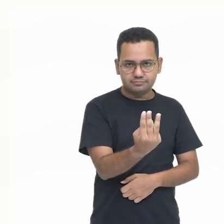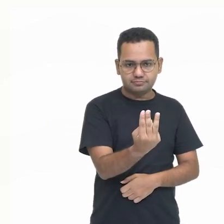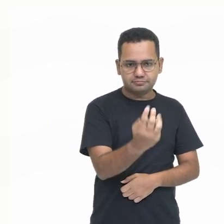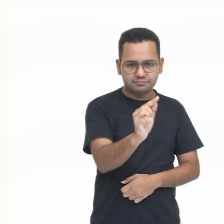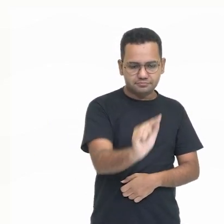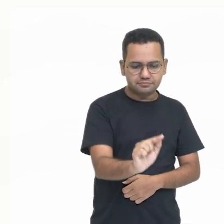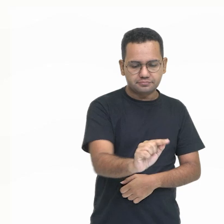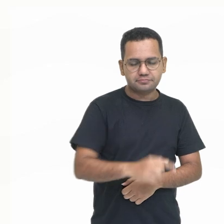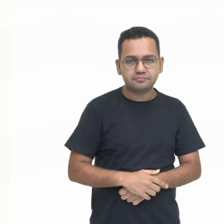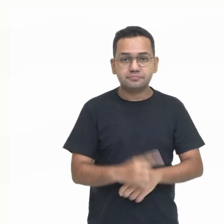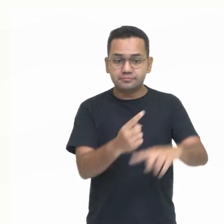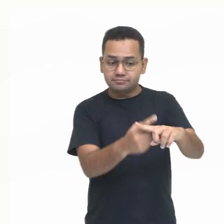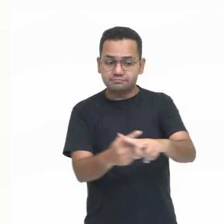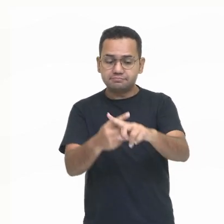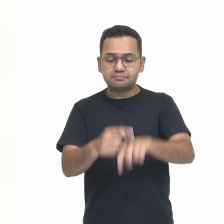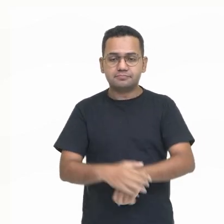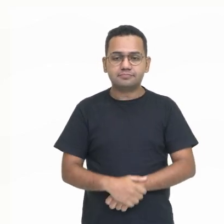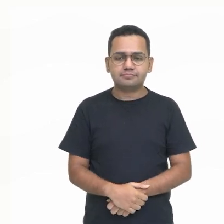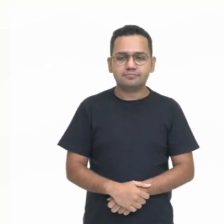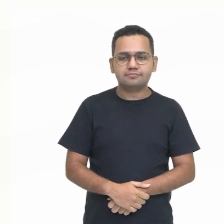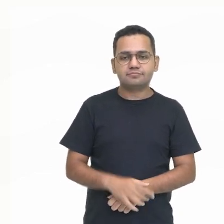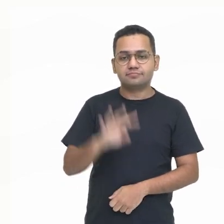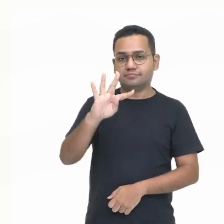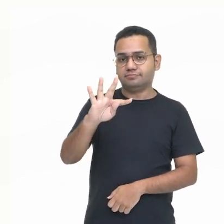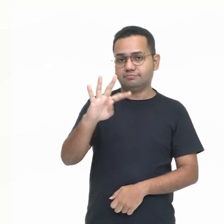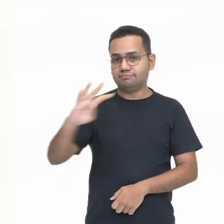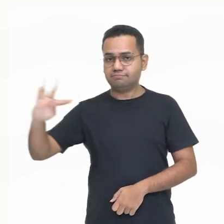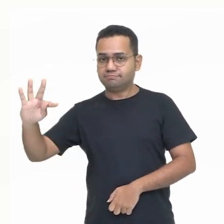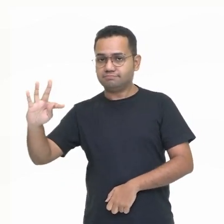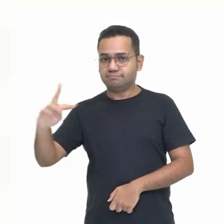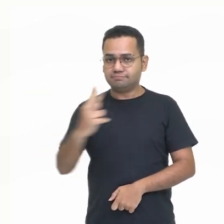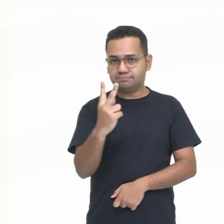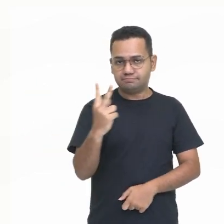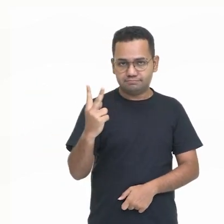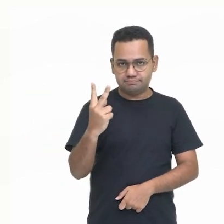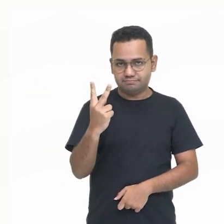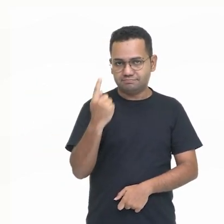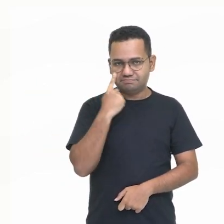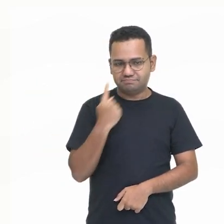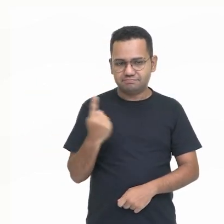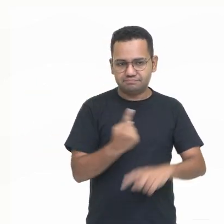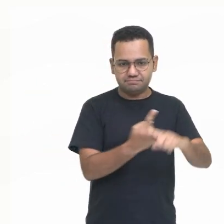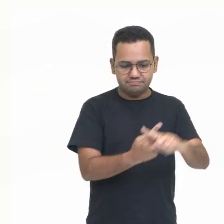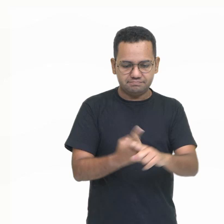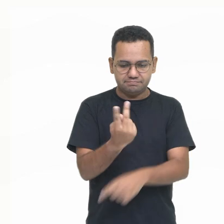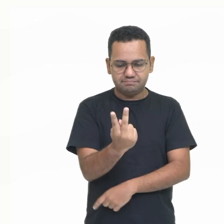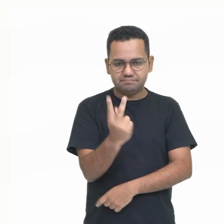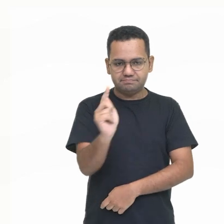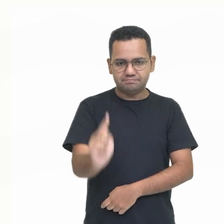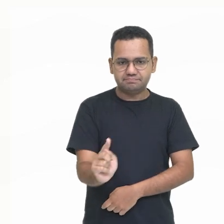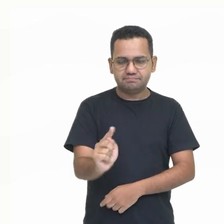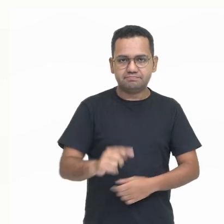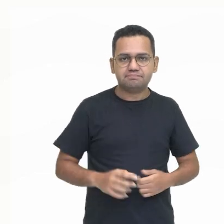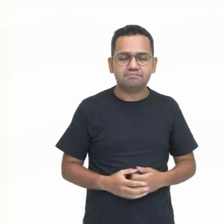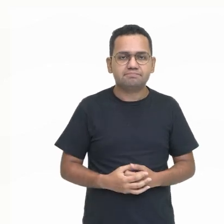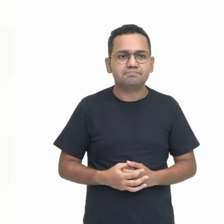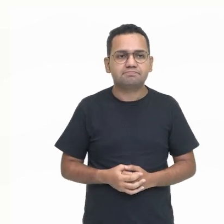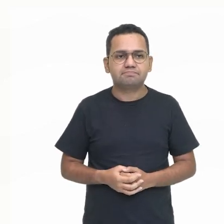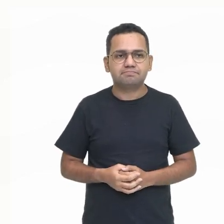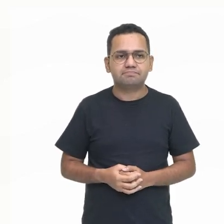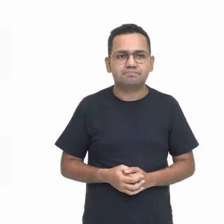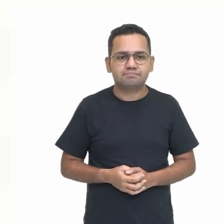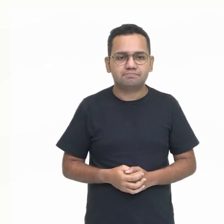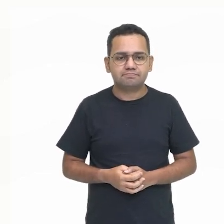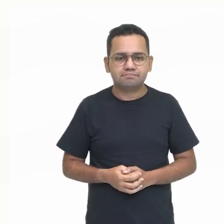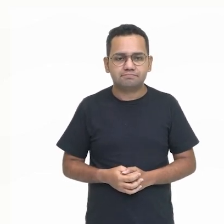de 3. E também o T, ó. Ele se repete 2 vezes. Então, esse P2 aqui, ó, é da letra T.